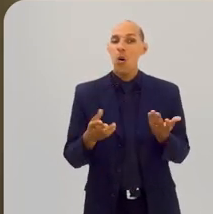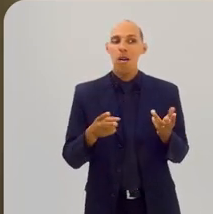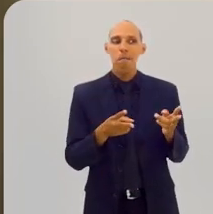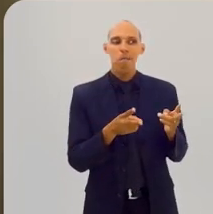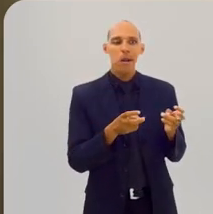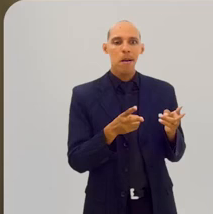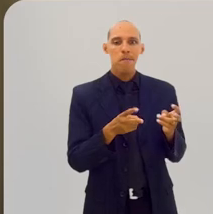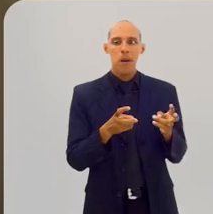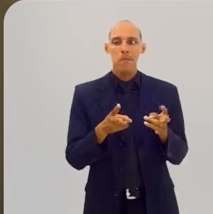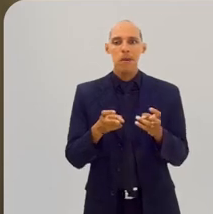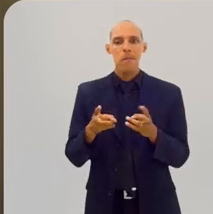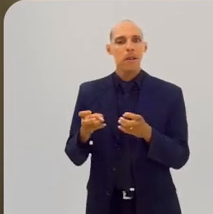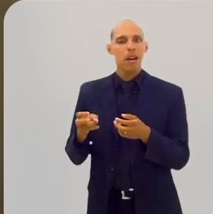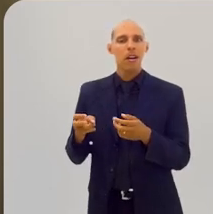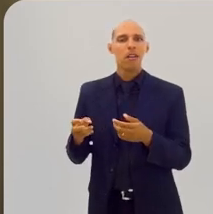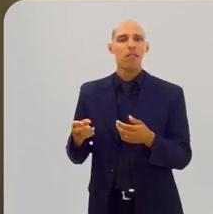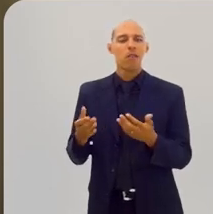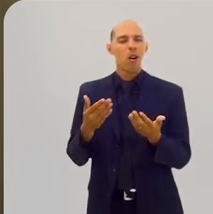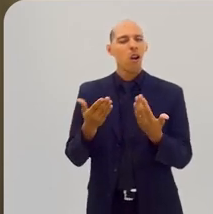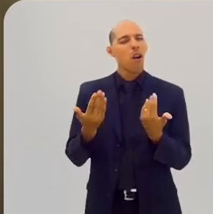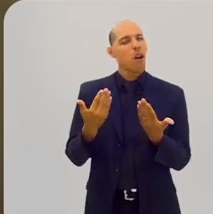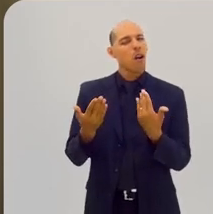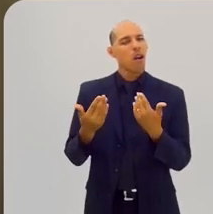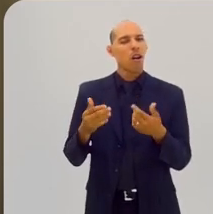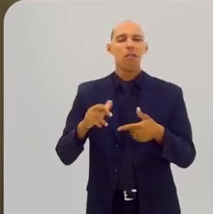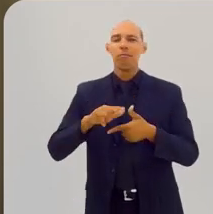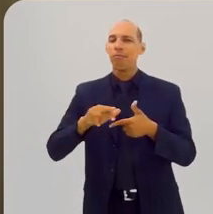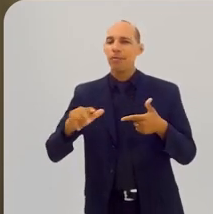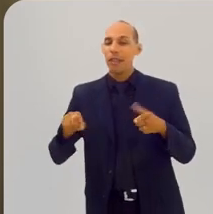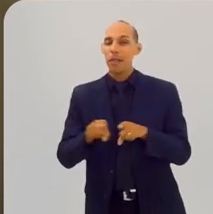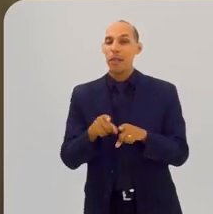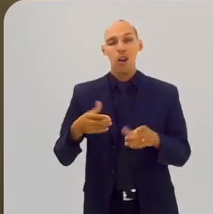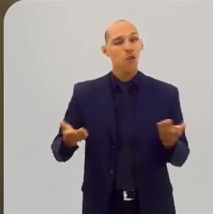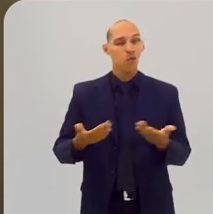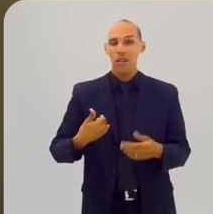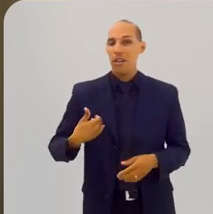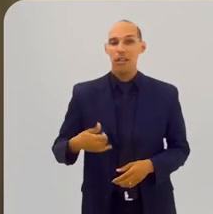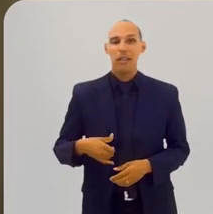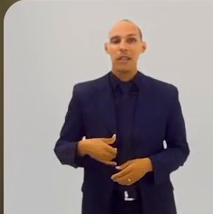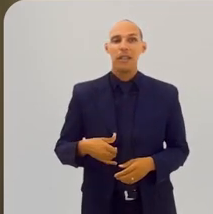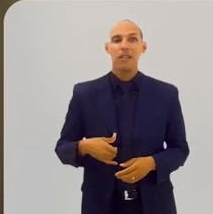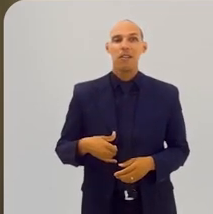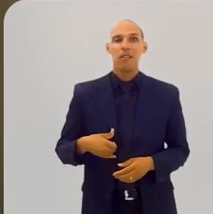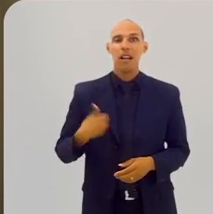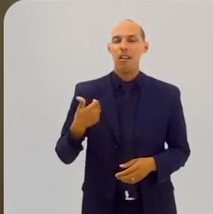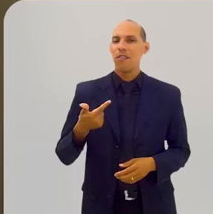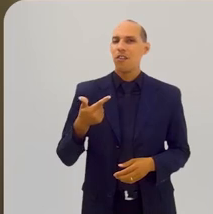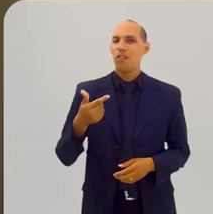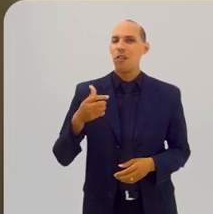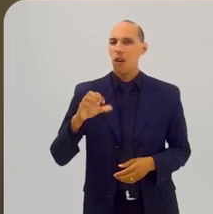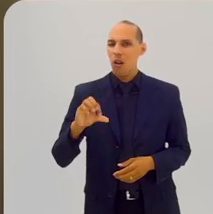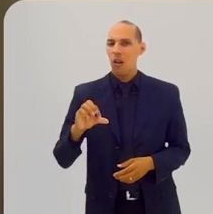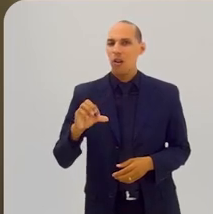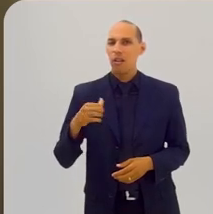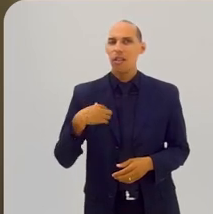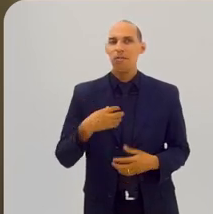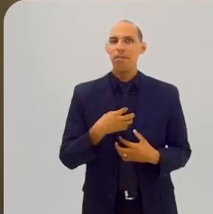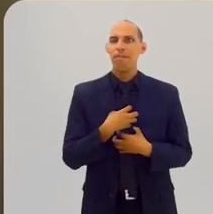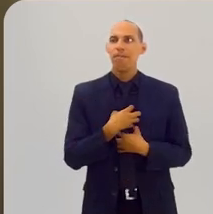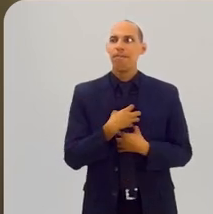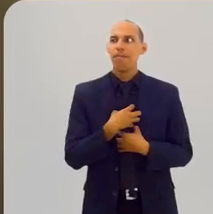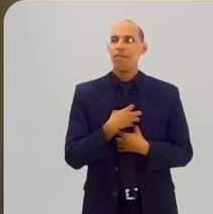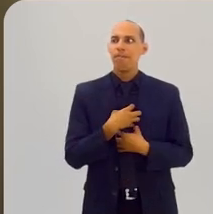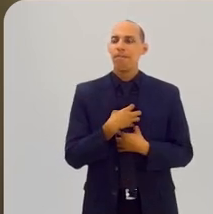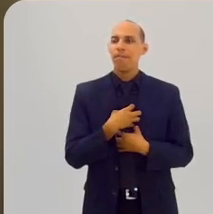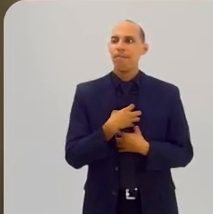mas eu pelo que eu vejo em série algumas conversas Eu tenho um irmão que tem 29 anos então eu sinto